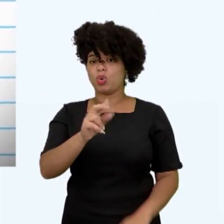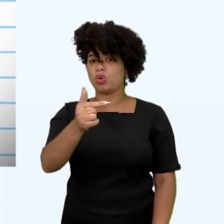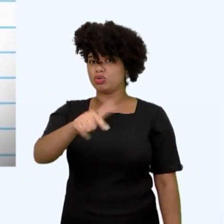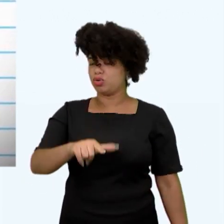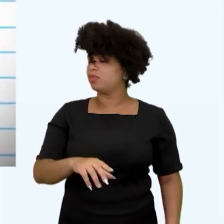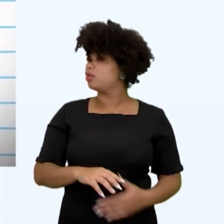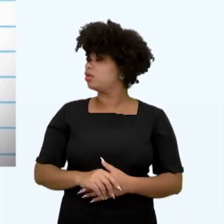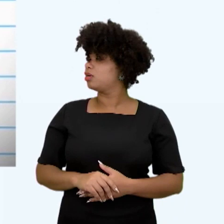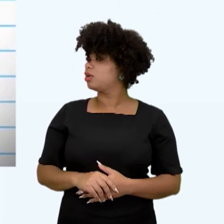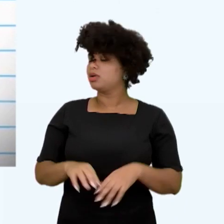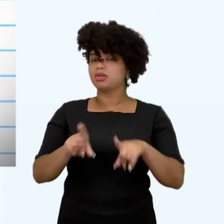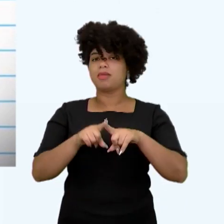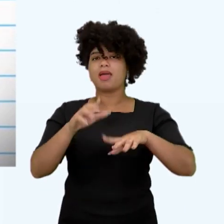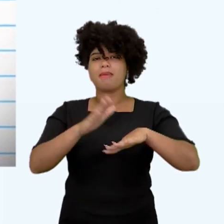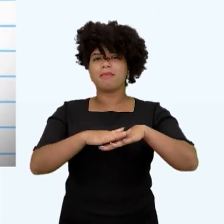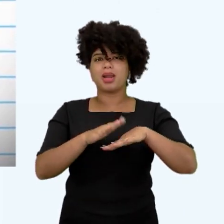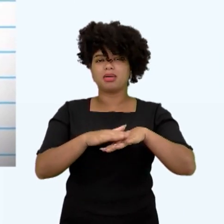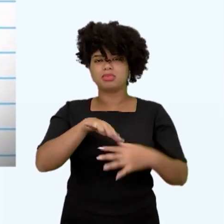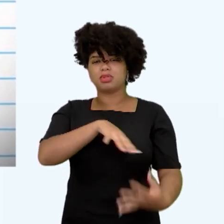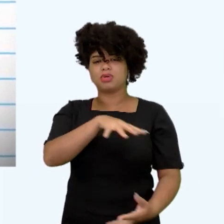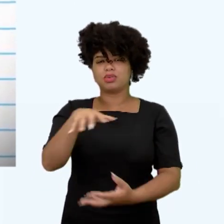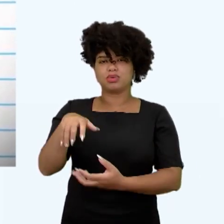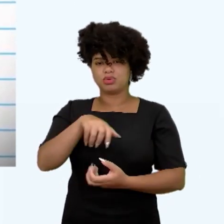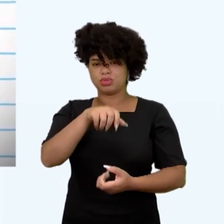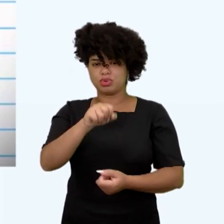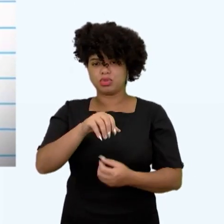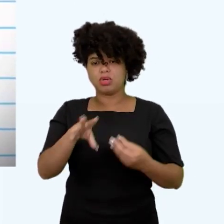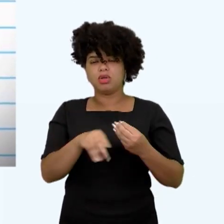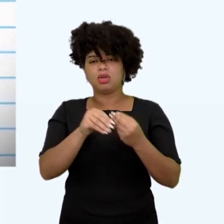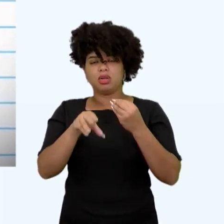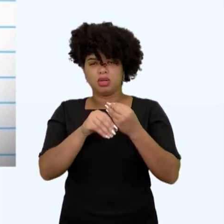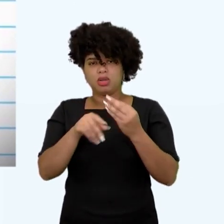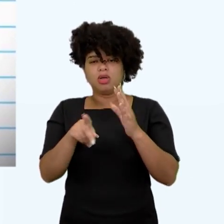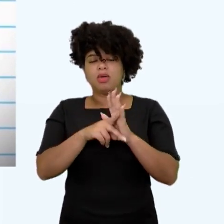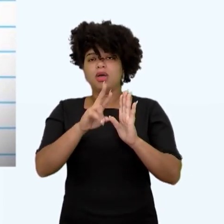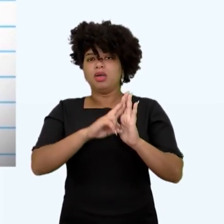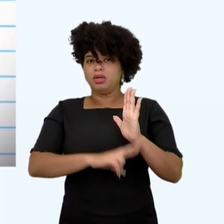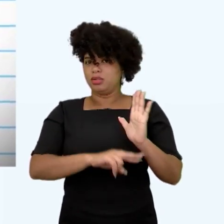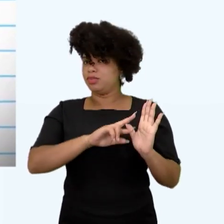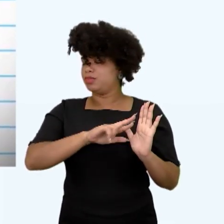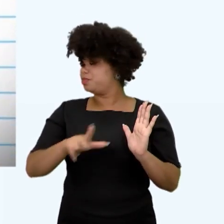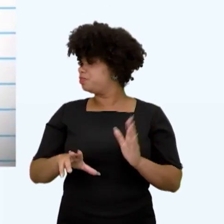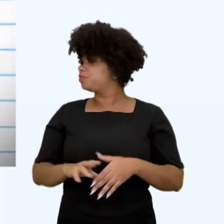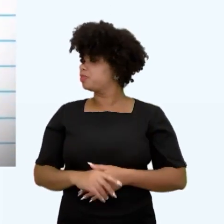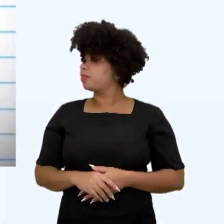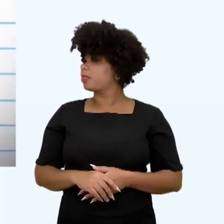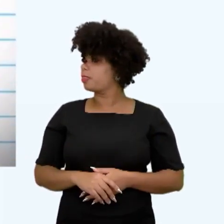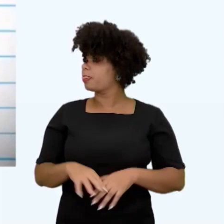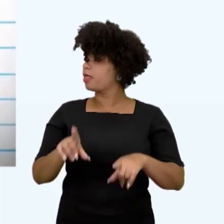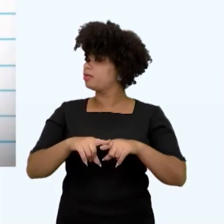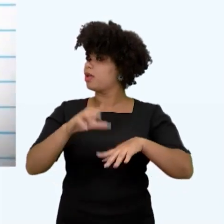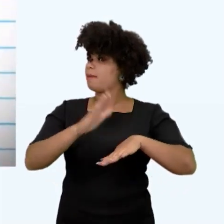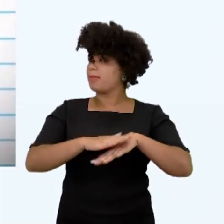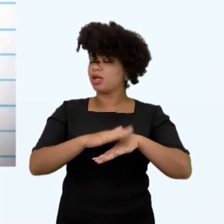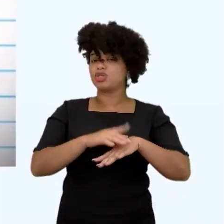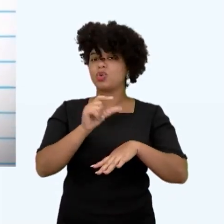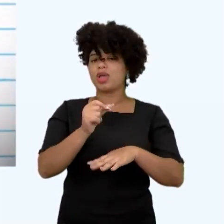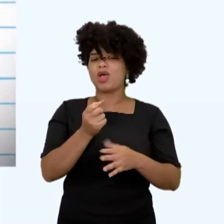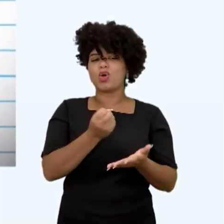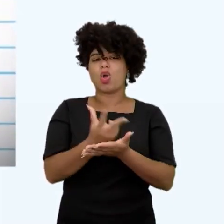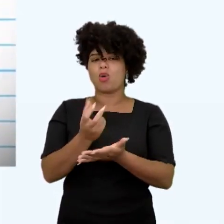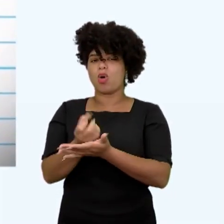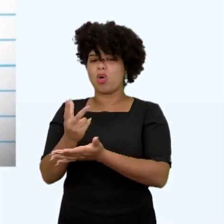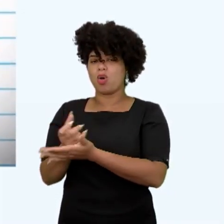práticas sustentáveis e integrar informações de sustentabilidade em seu ciclo de relatórios, promover práticas de compras públicas